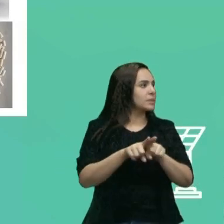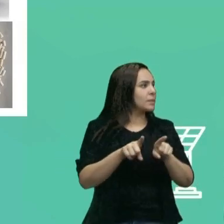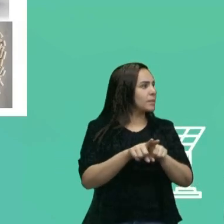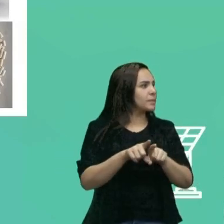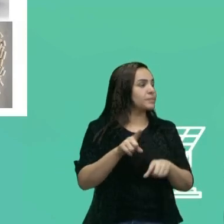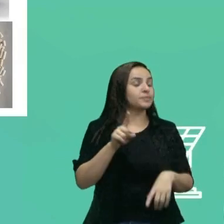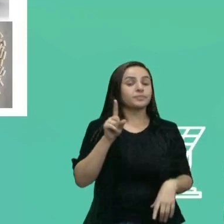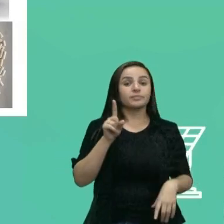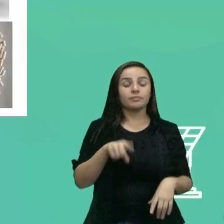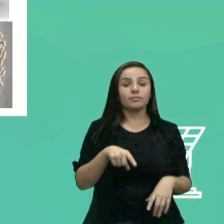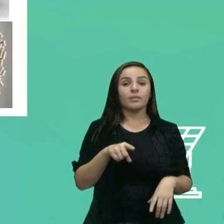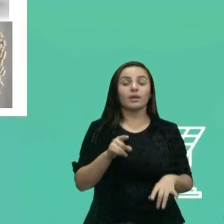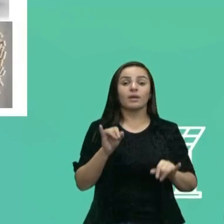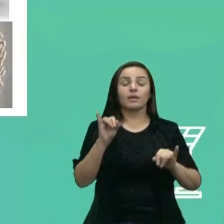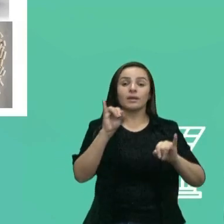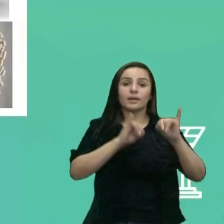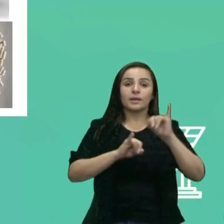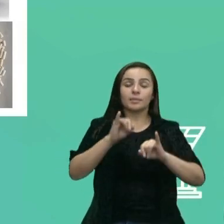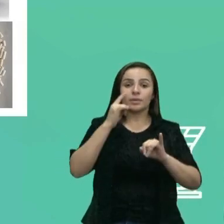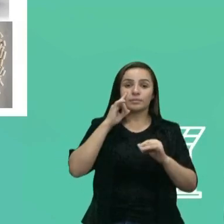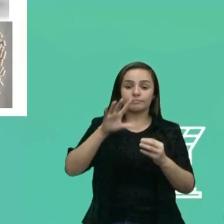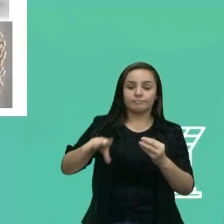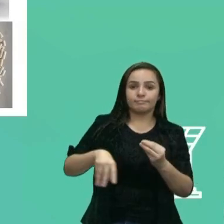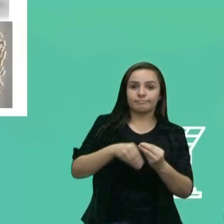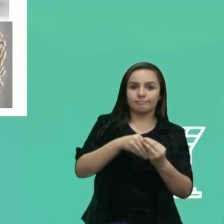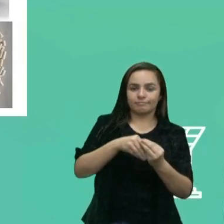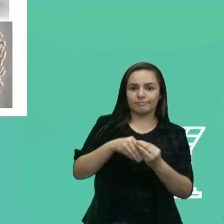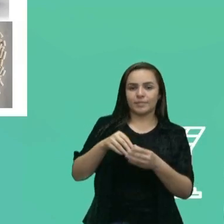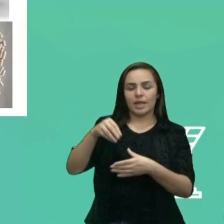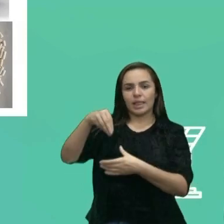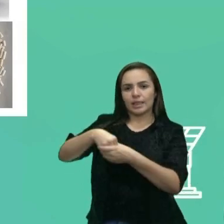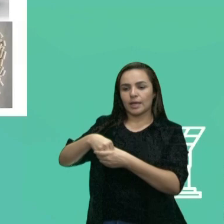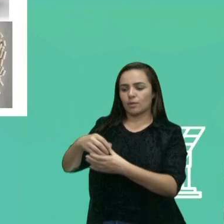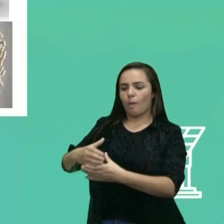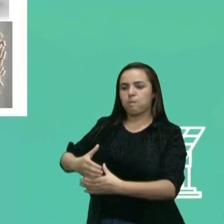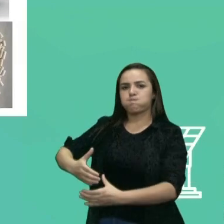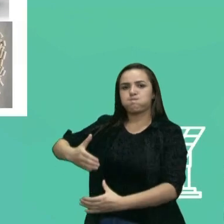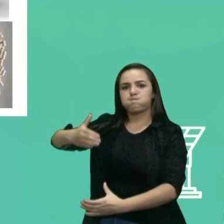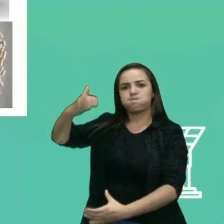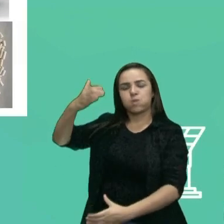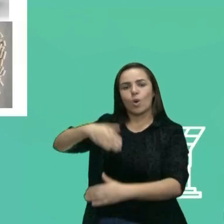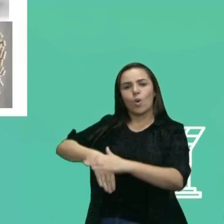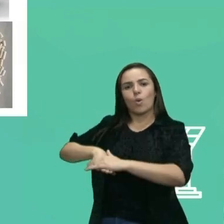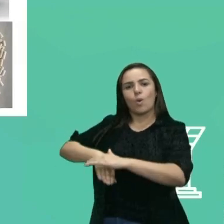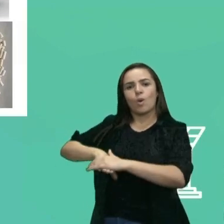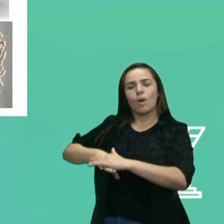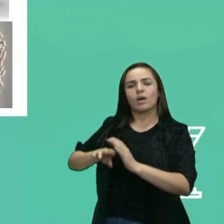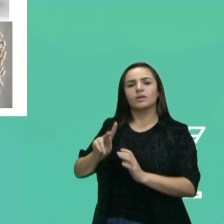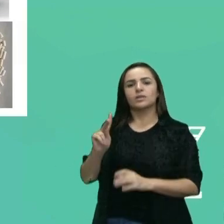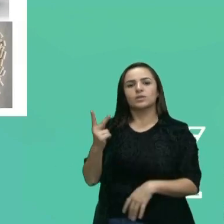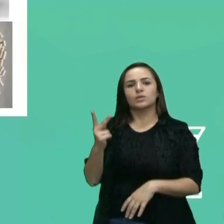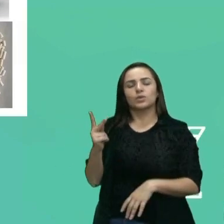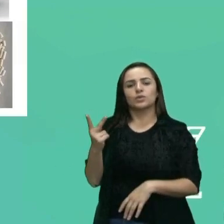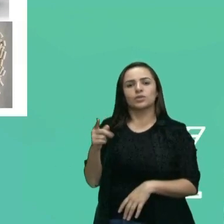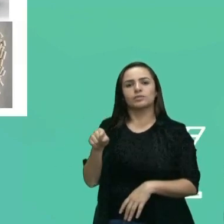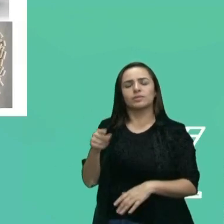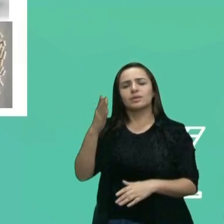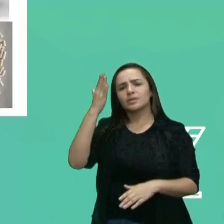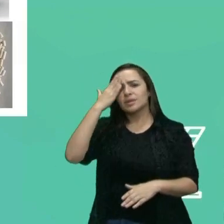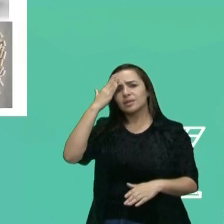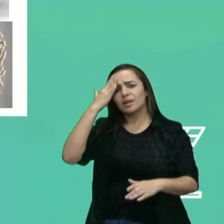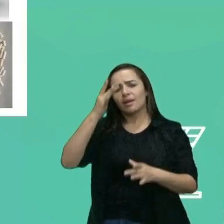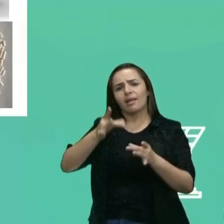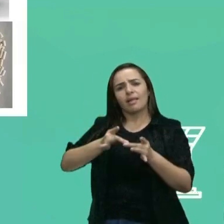para elementos que possam ser empacotados dentro do tanque de armazenamento, ou seja, como é que, ou entender melhor,